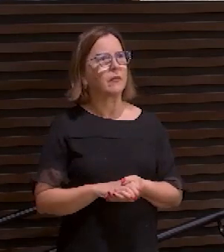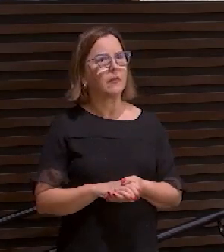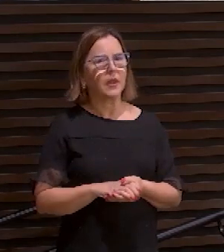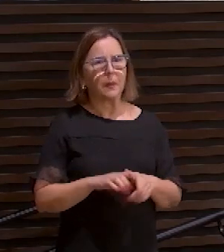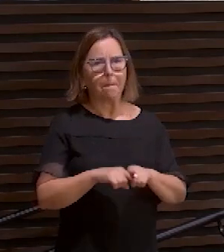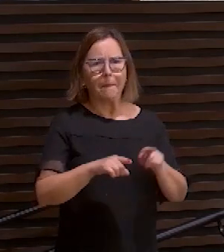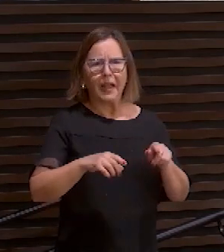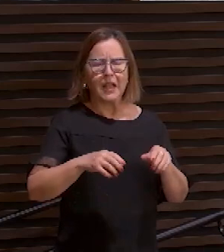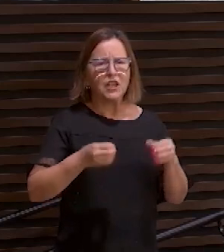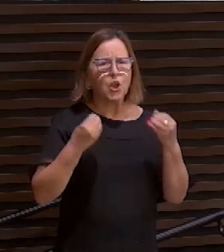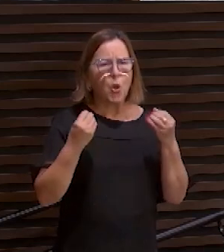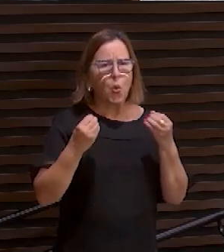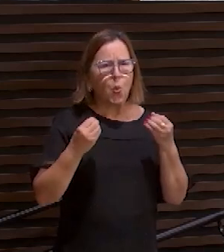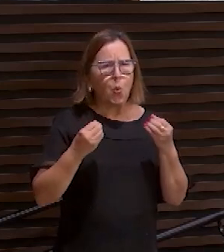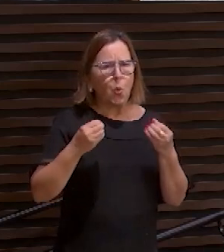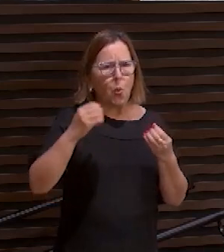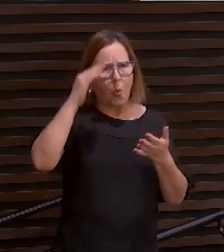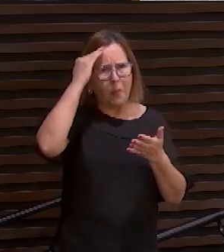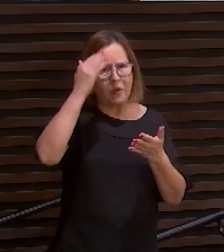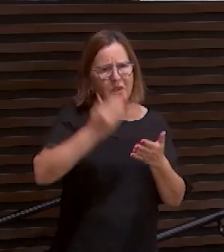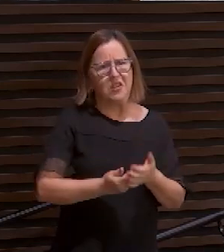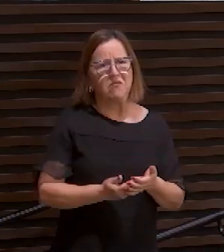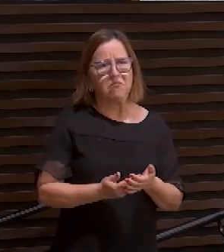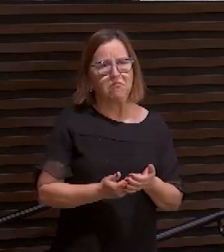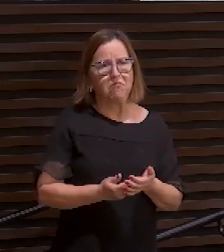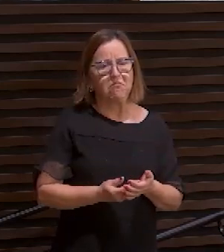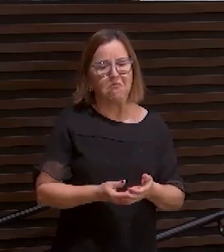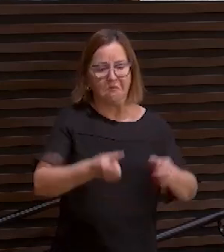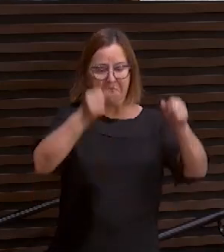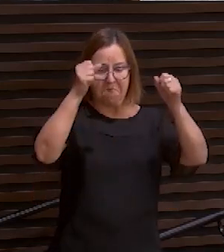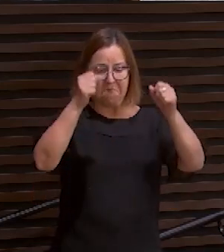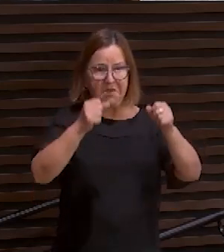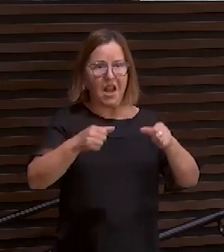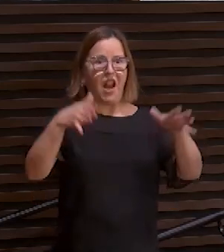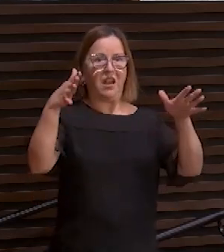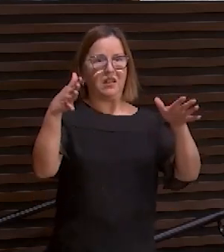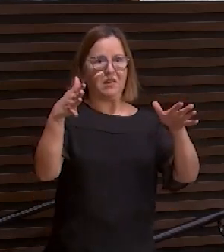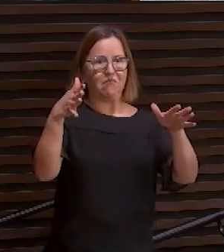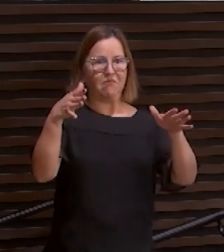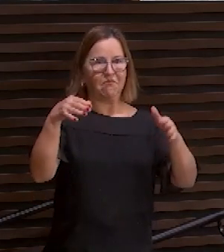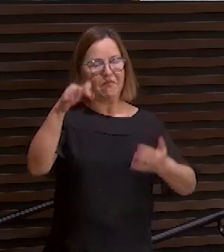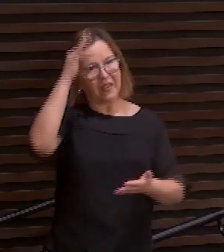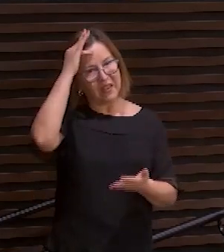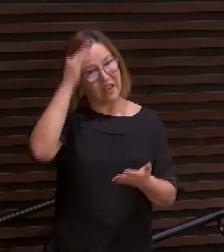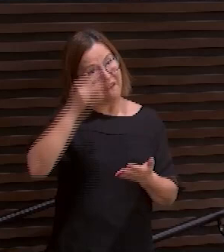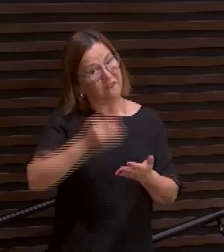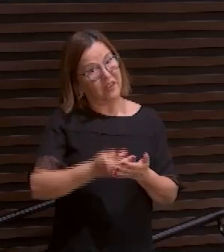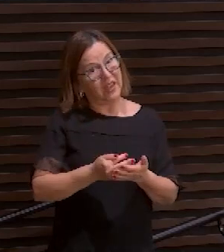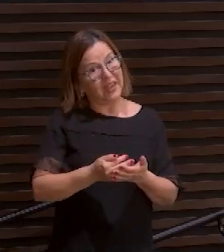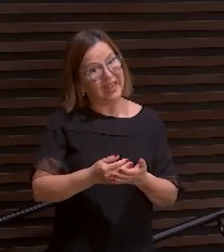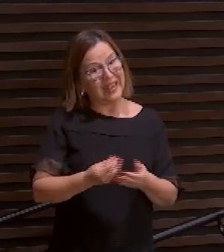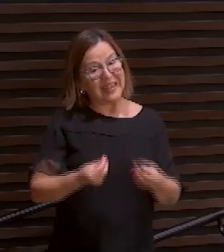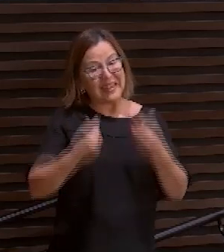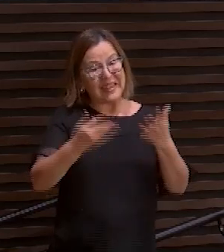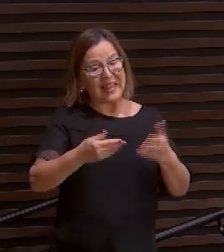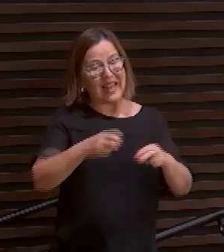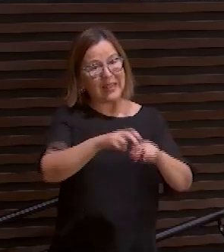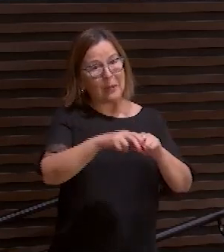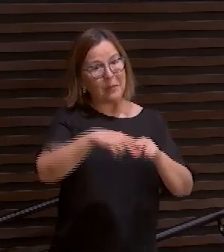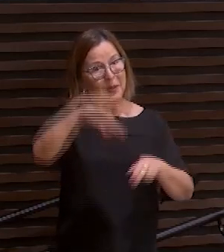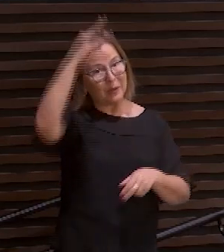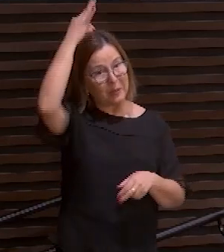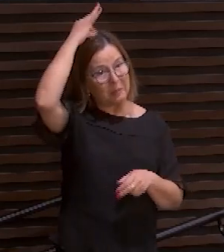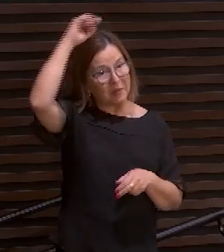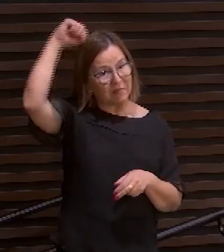crer? Não, é um milagre. É o milagre da fé dada pelo Espírito Santo.